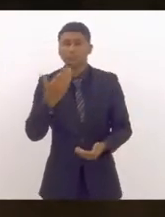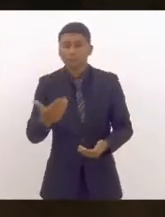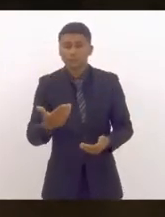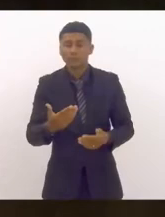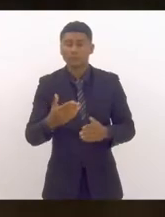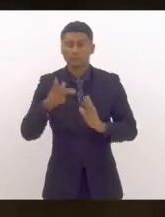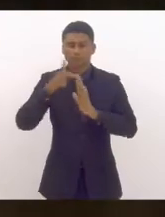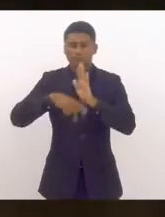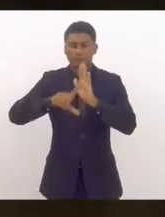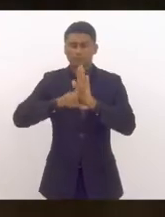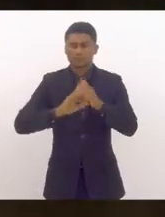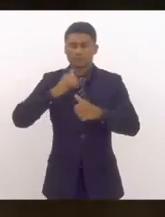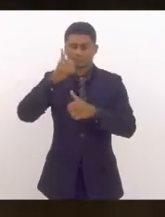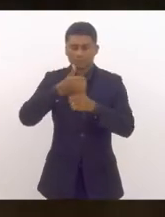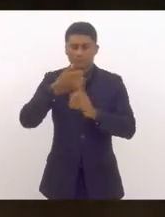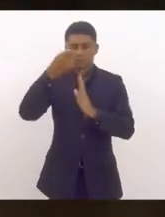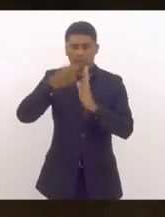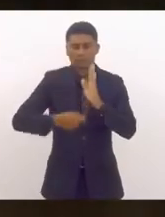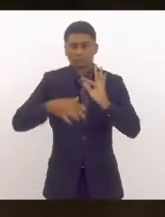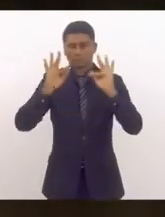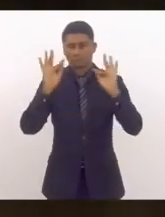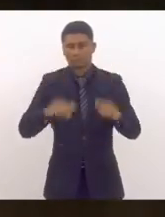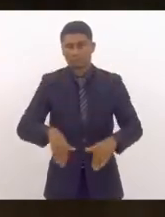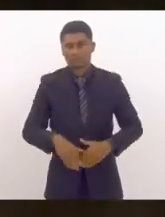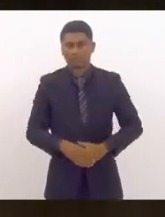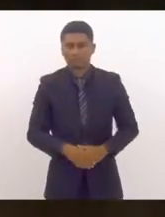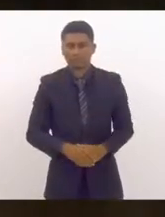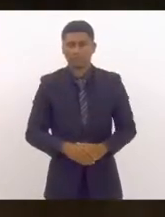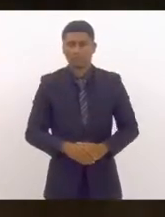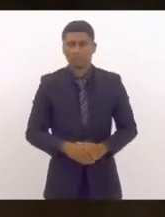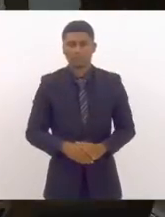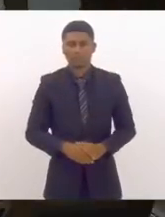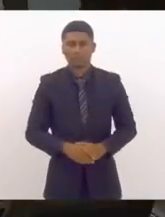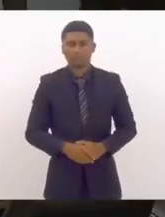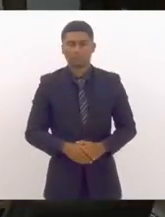pedindo forma final de redação.